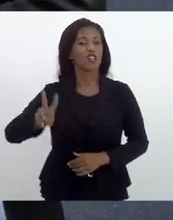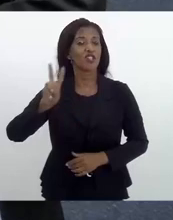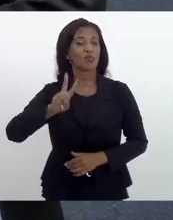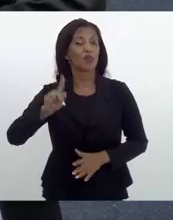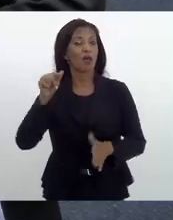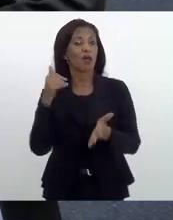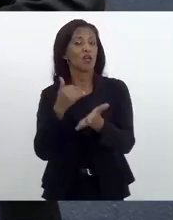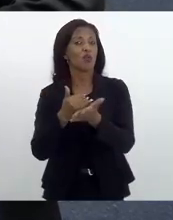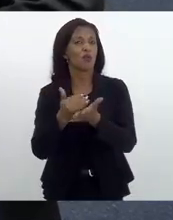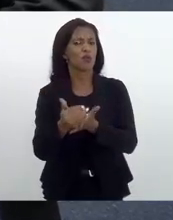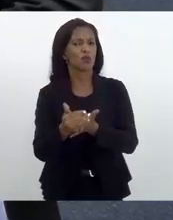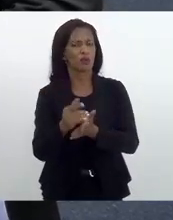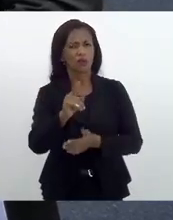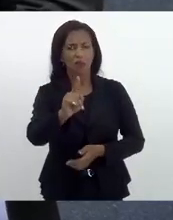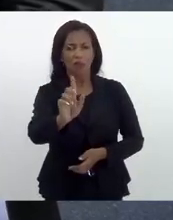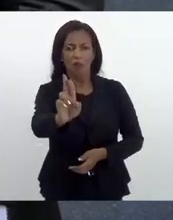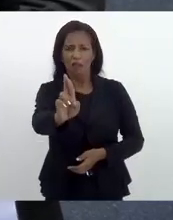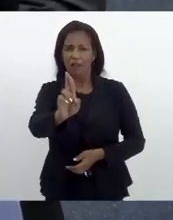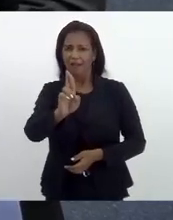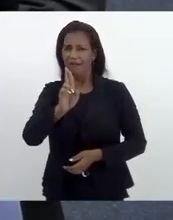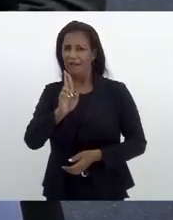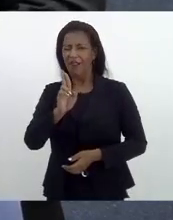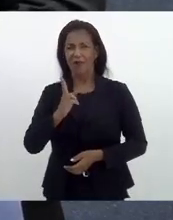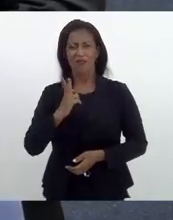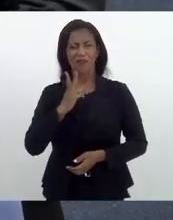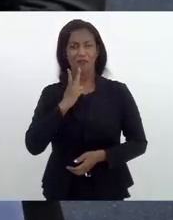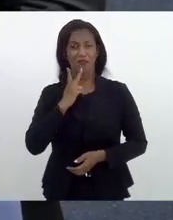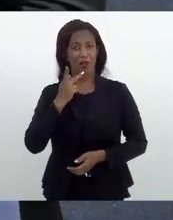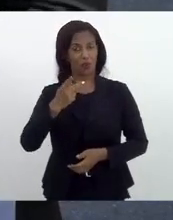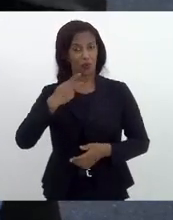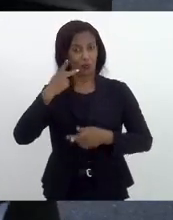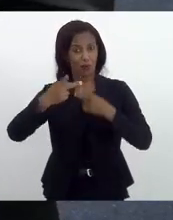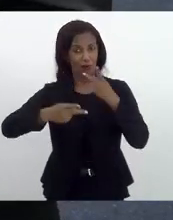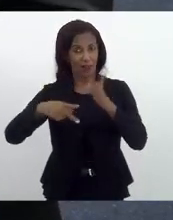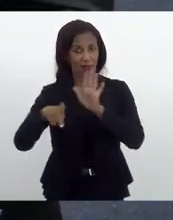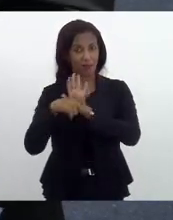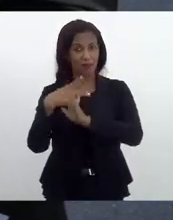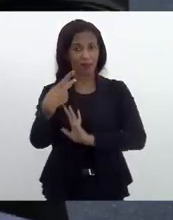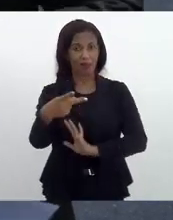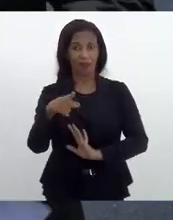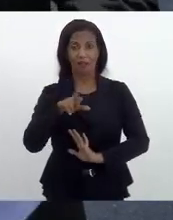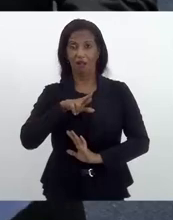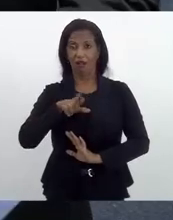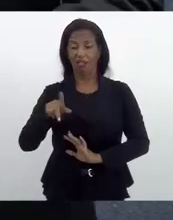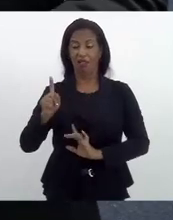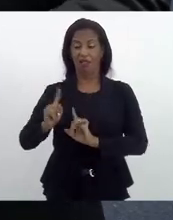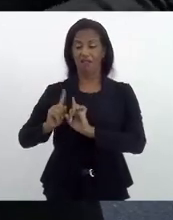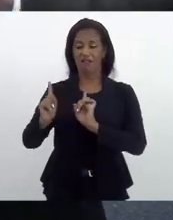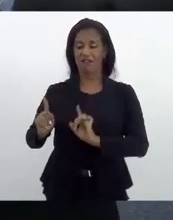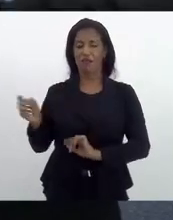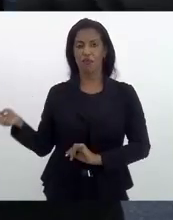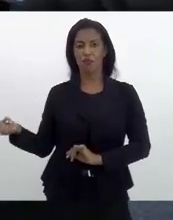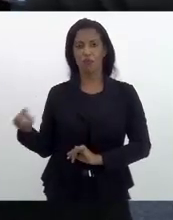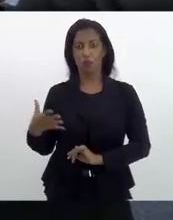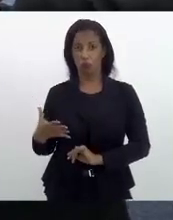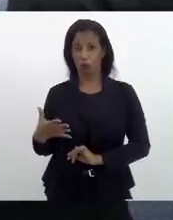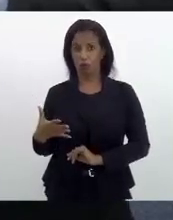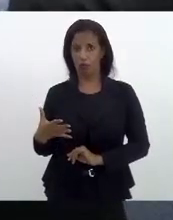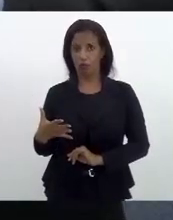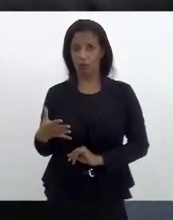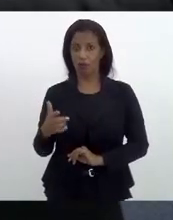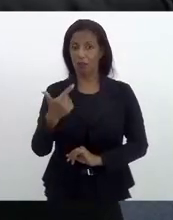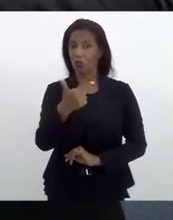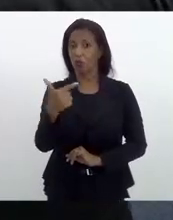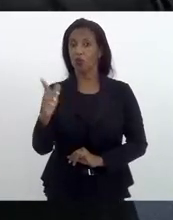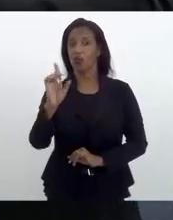começou. E vossa excelência defendeu aqui a sua tese, de que isso é servidor novo. Portanto, ele não